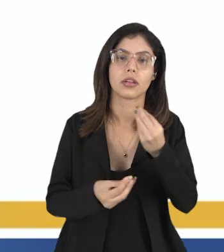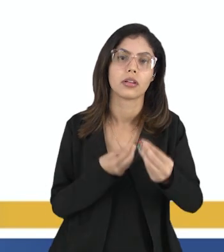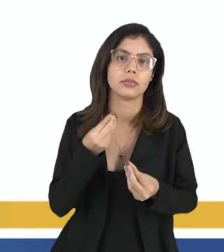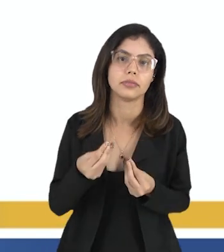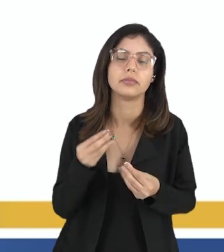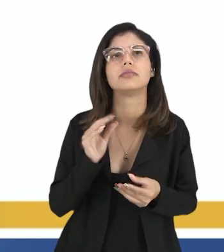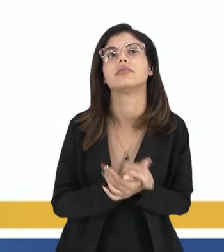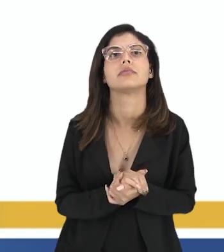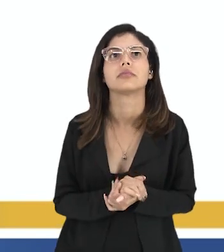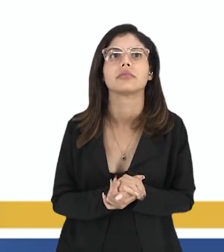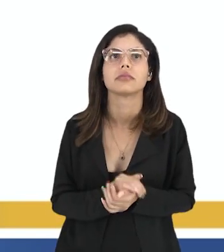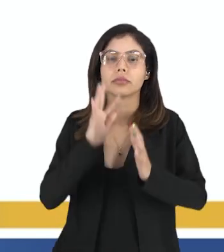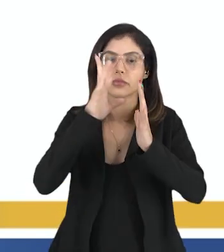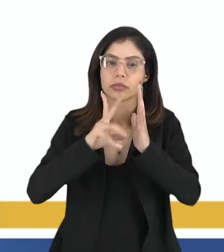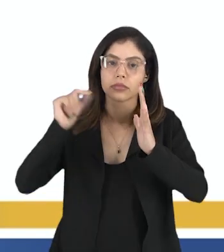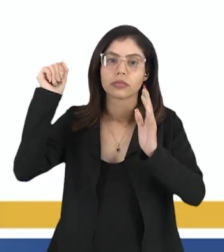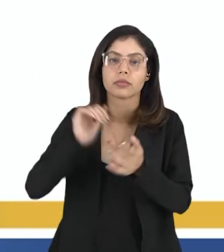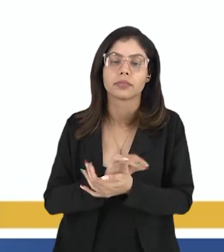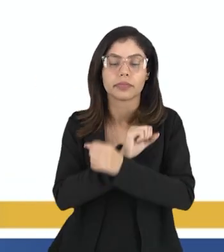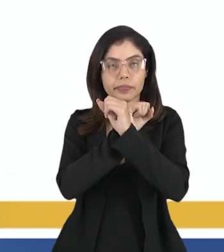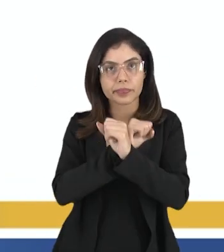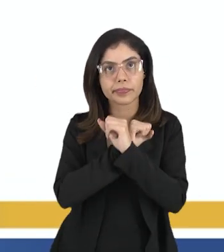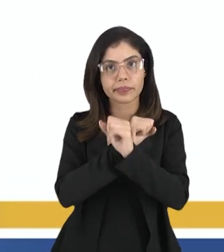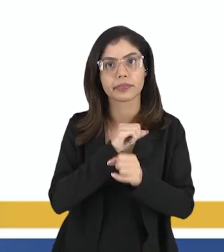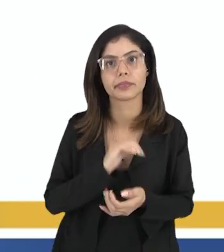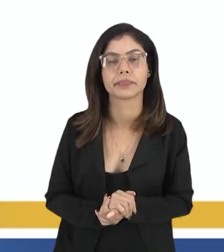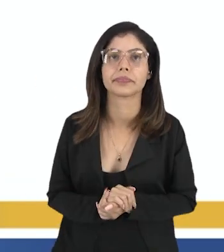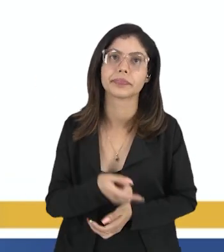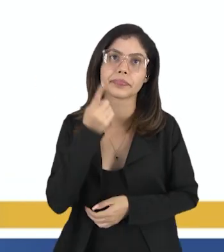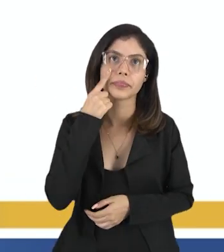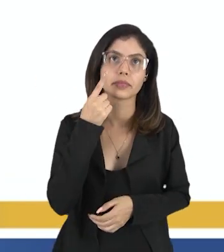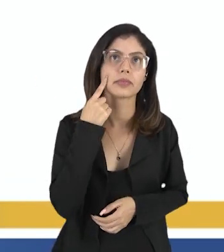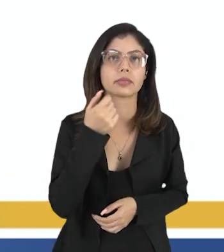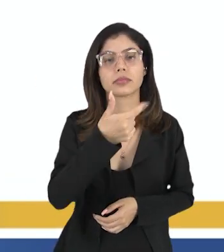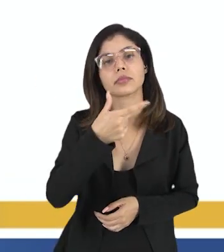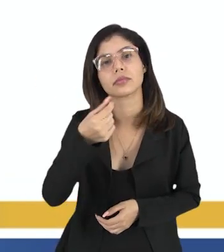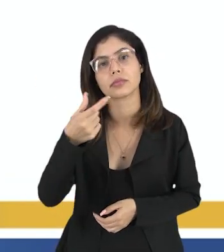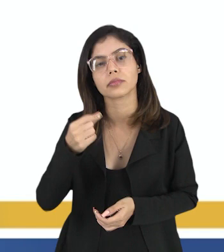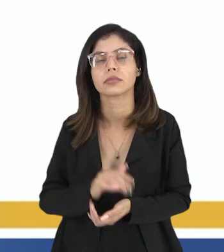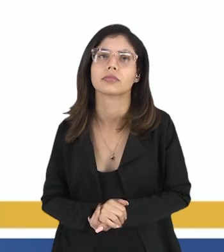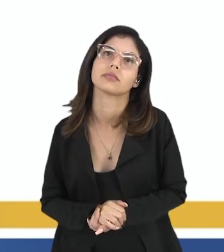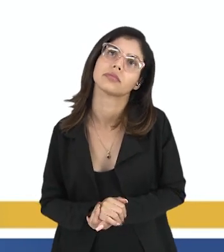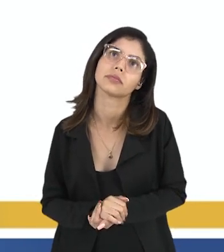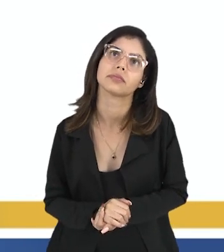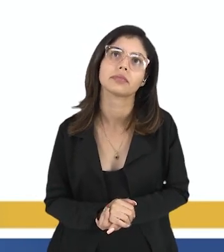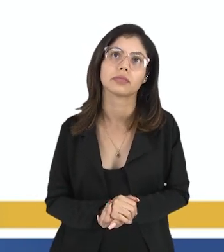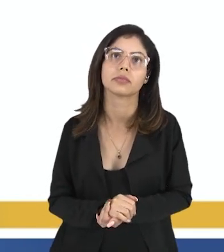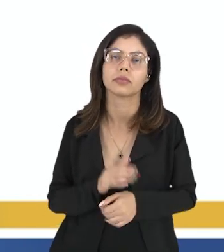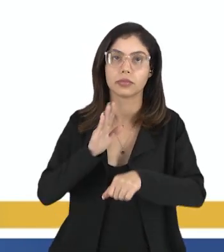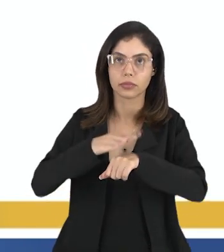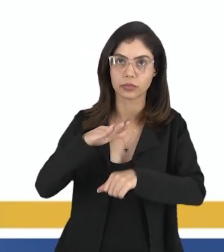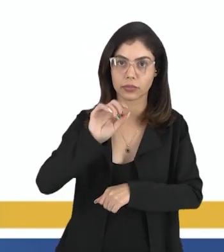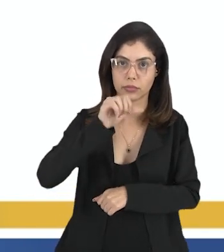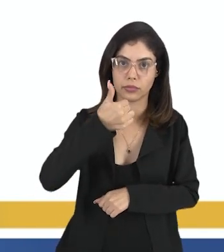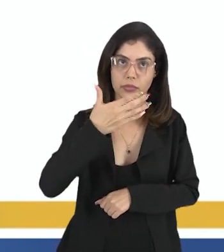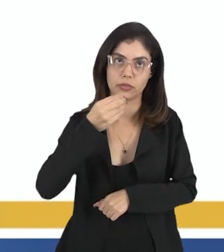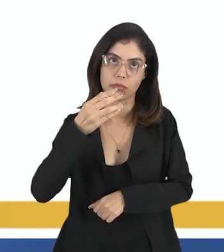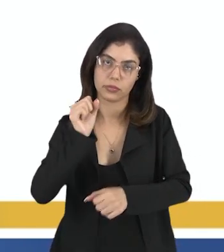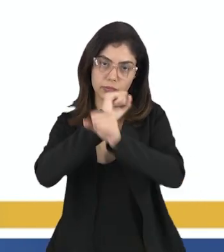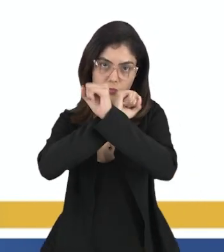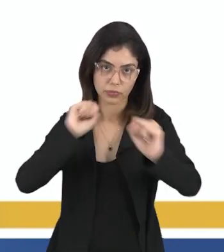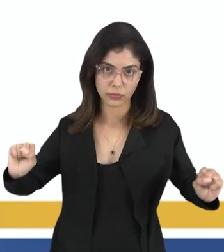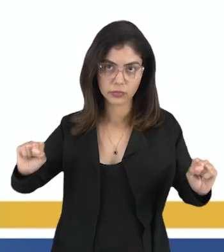dos reflexos da escravidão, a gente está em 2020, né? que mais de 100 anos de